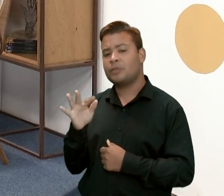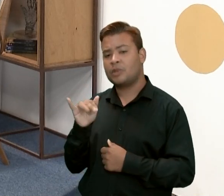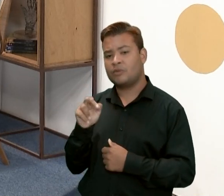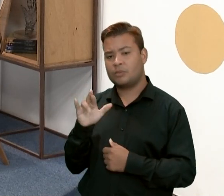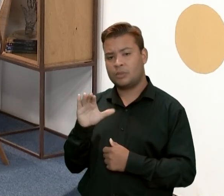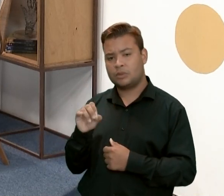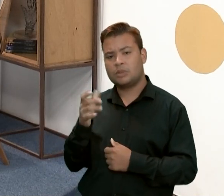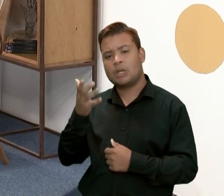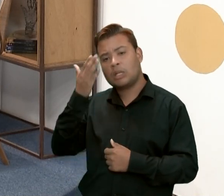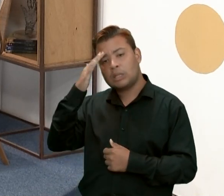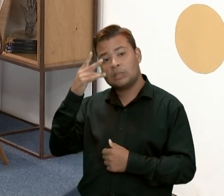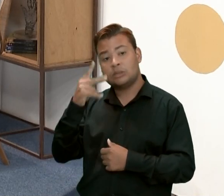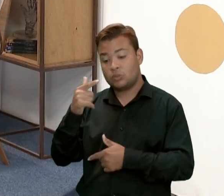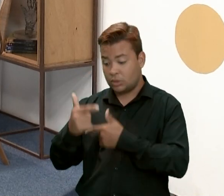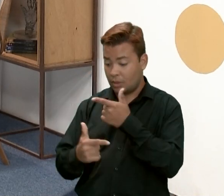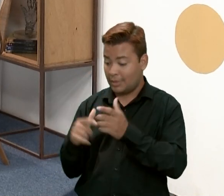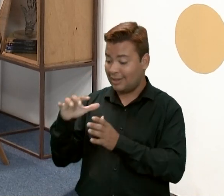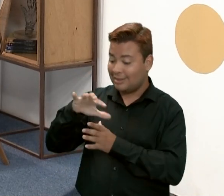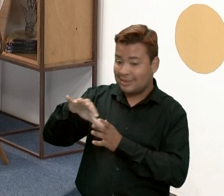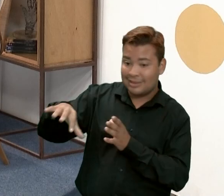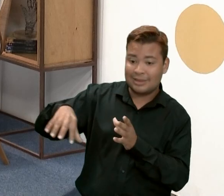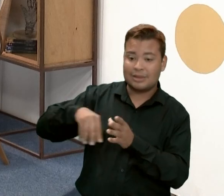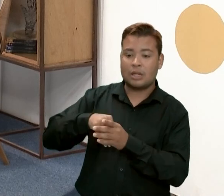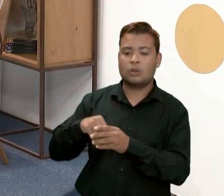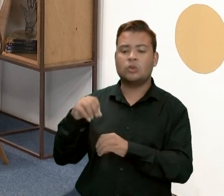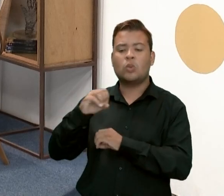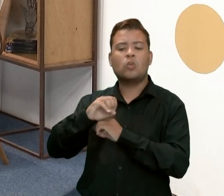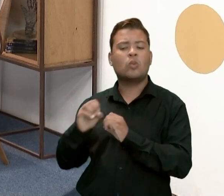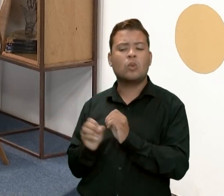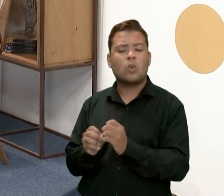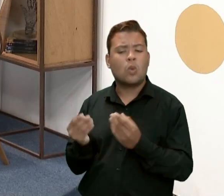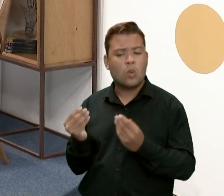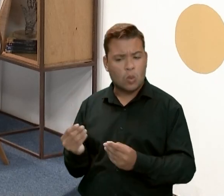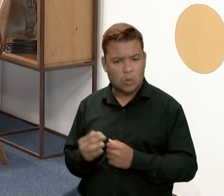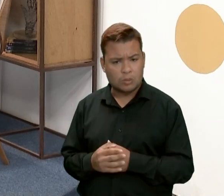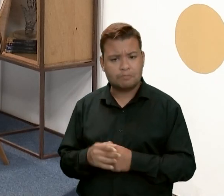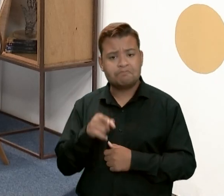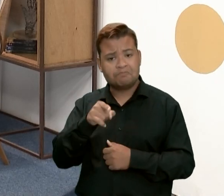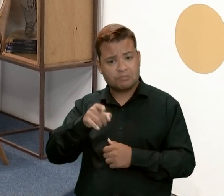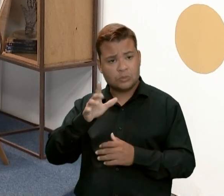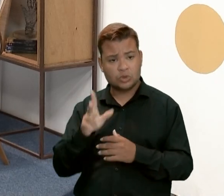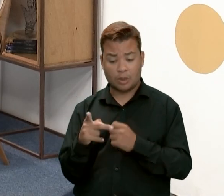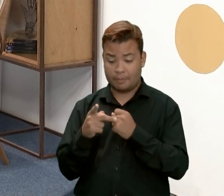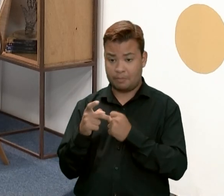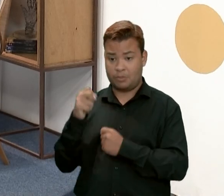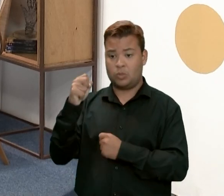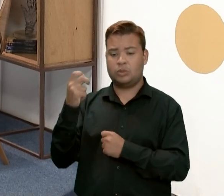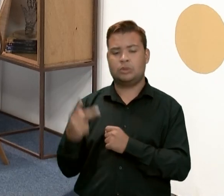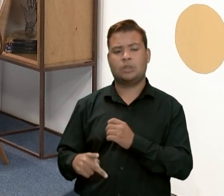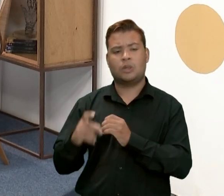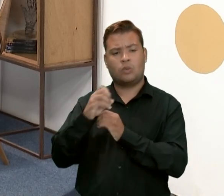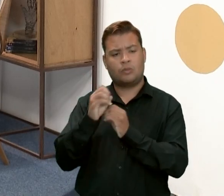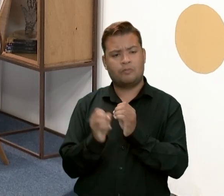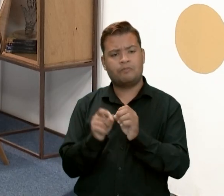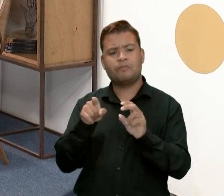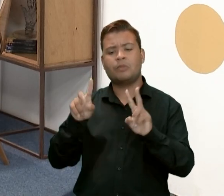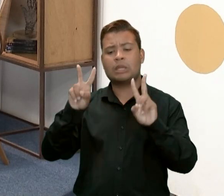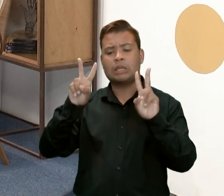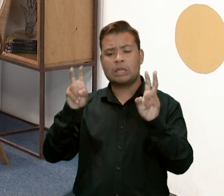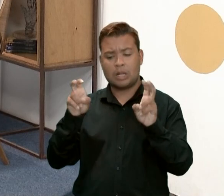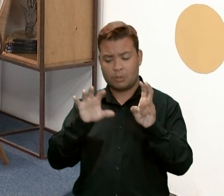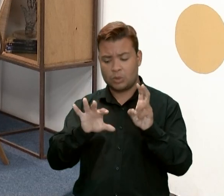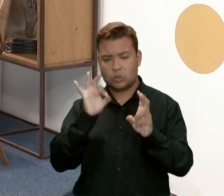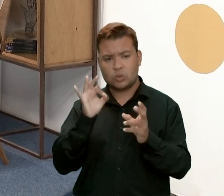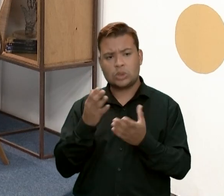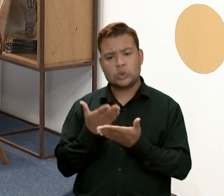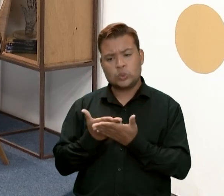seu trabalho aqui dentro da UFG, né? Você está na pós-graduação aqui da universidade. Qual tema você escolheu